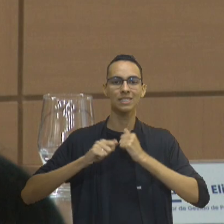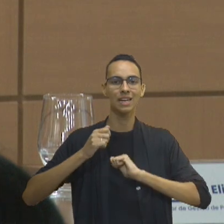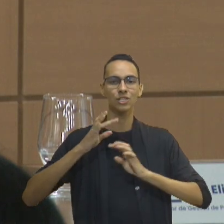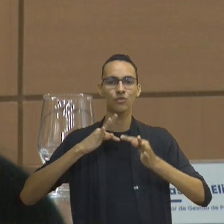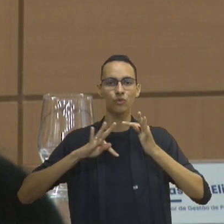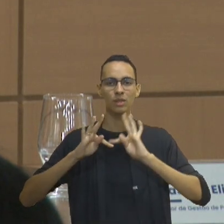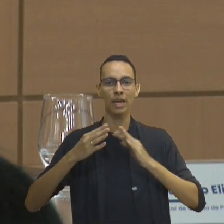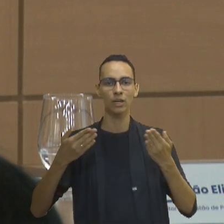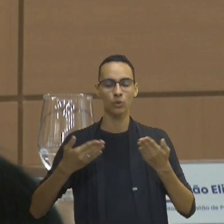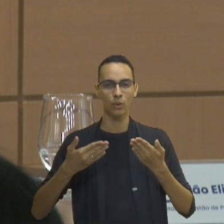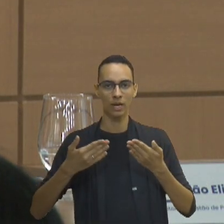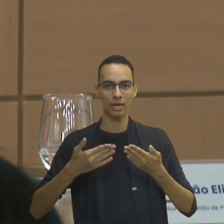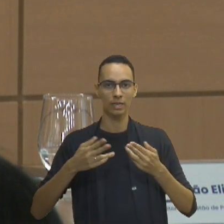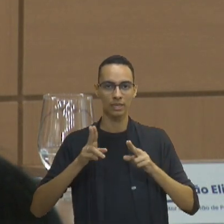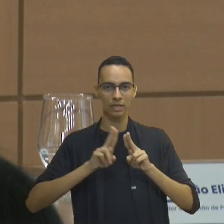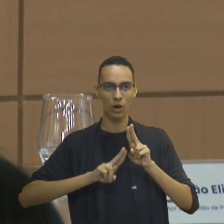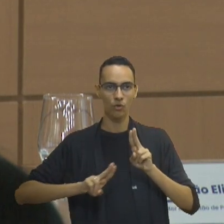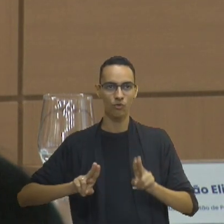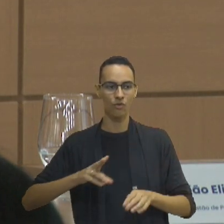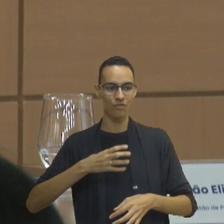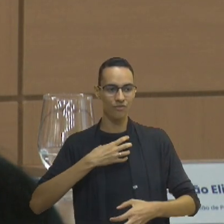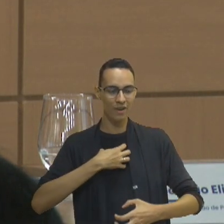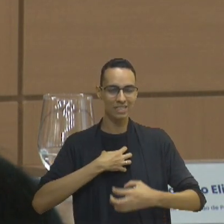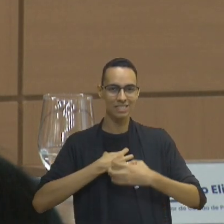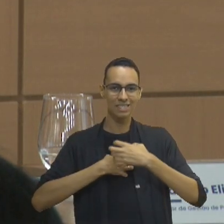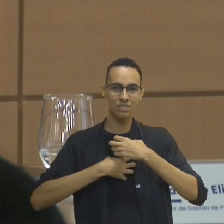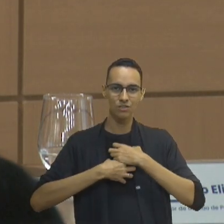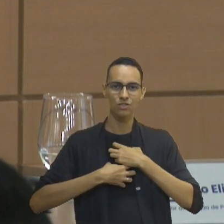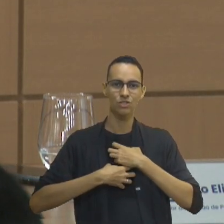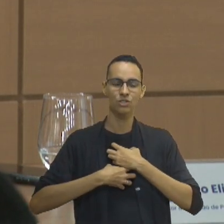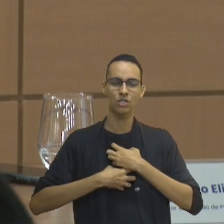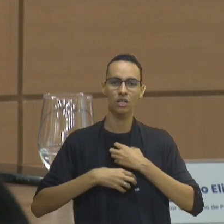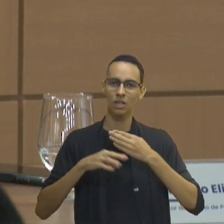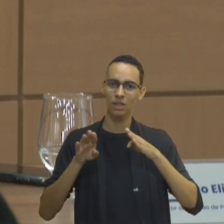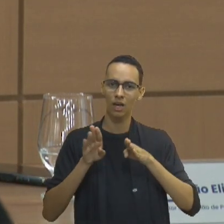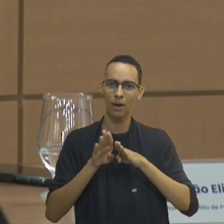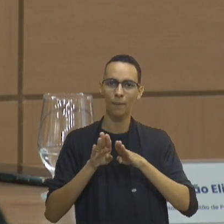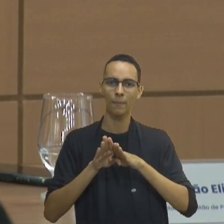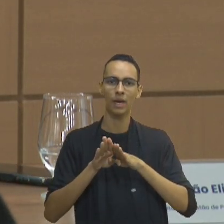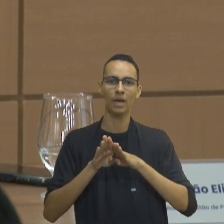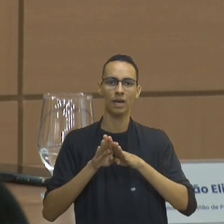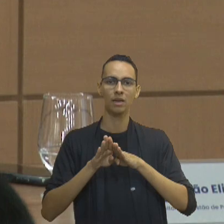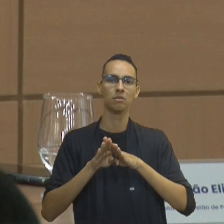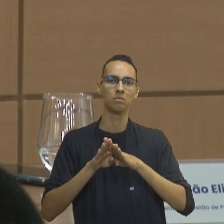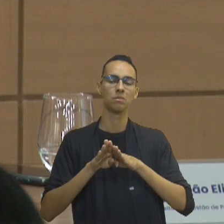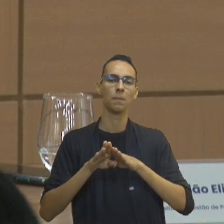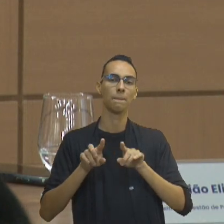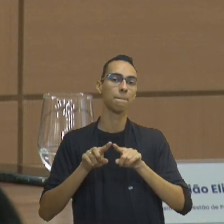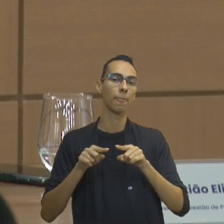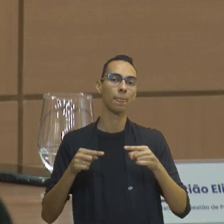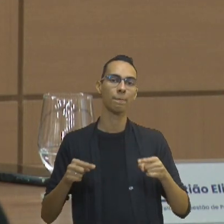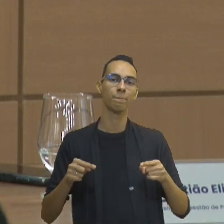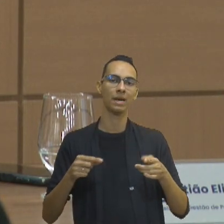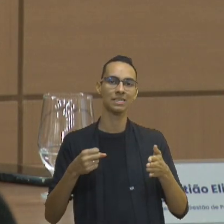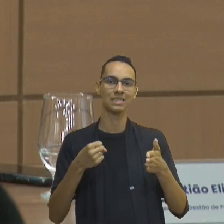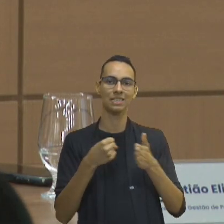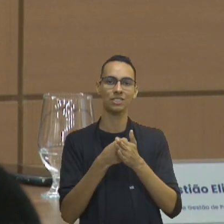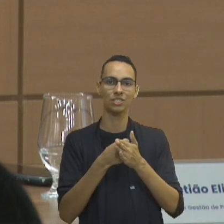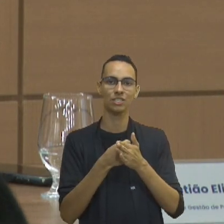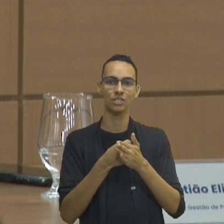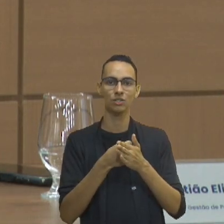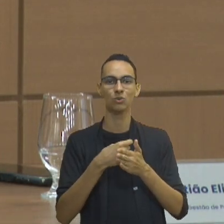vai sentir esses efeitos de maneira mais branda, mas isso atinge frontalmente os